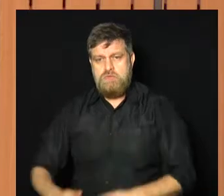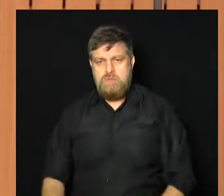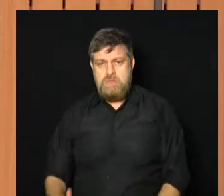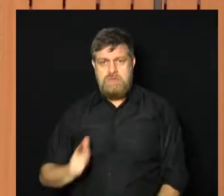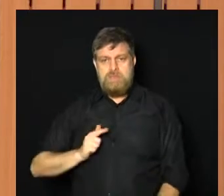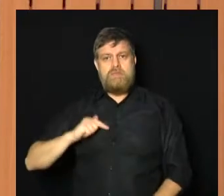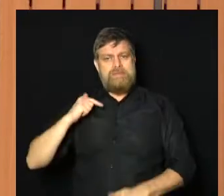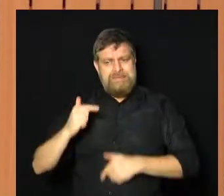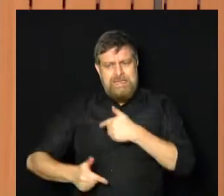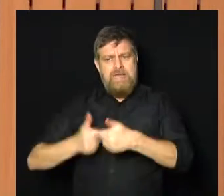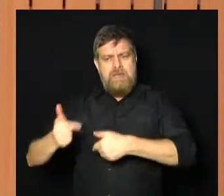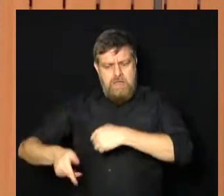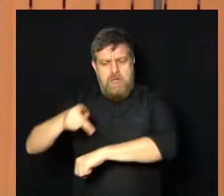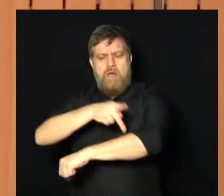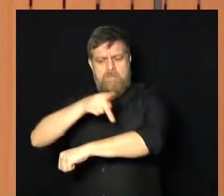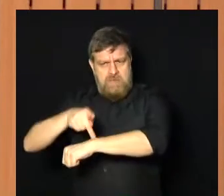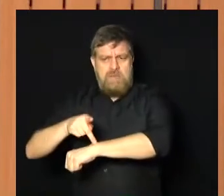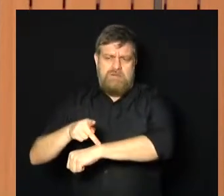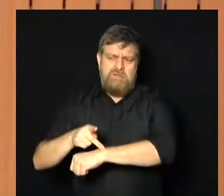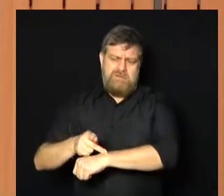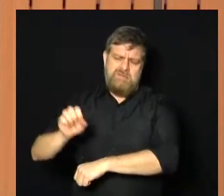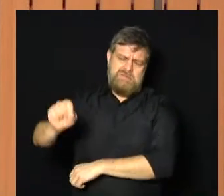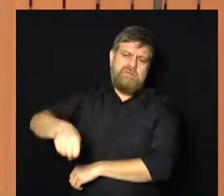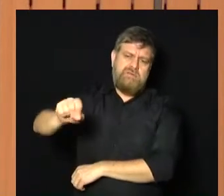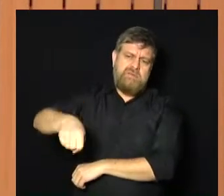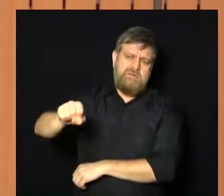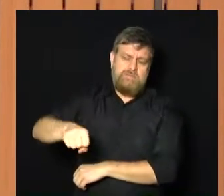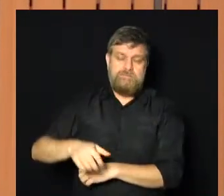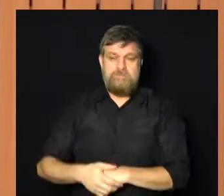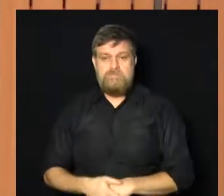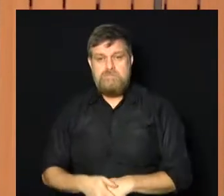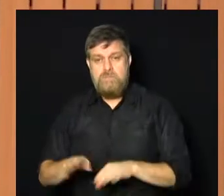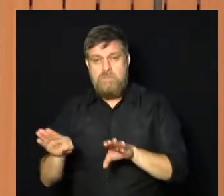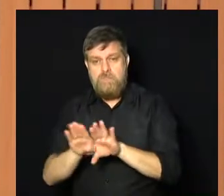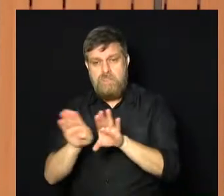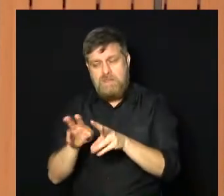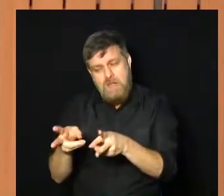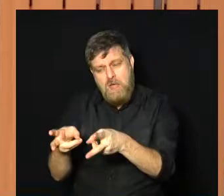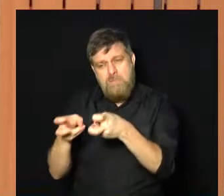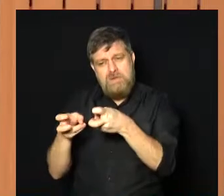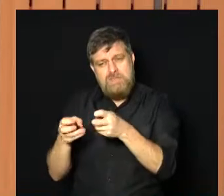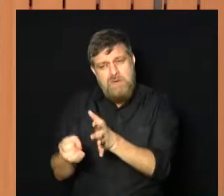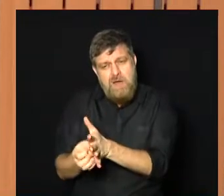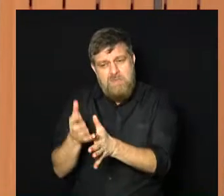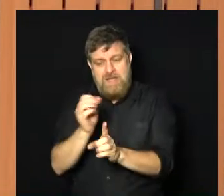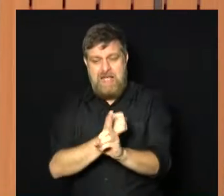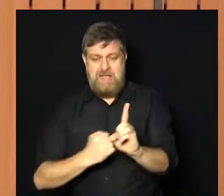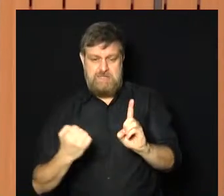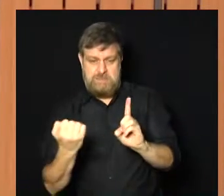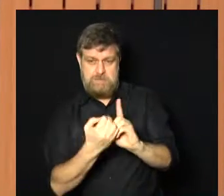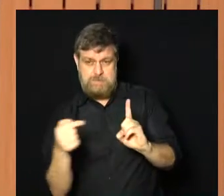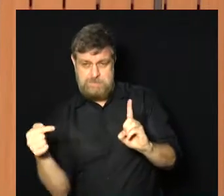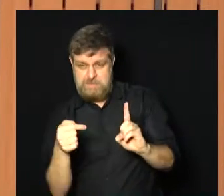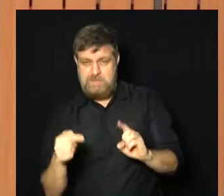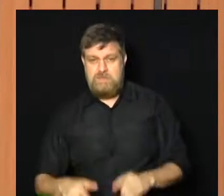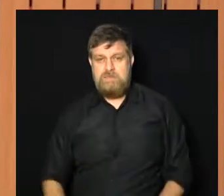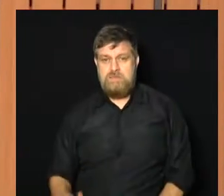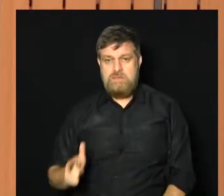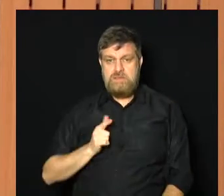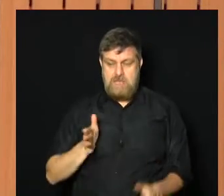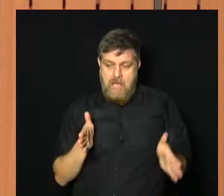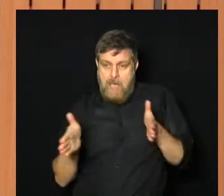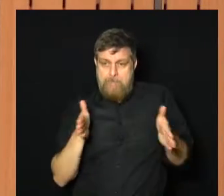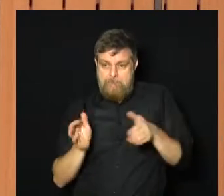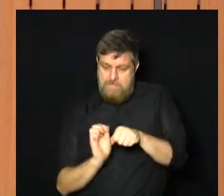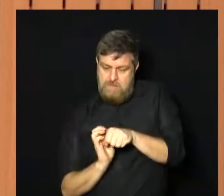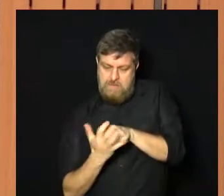trabalho pedagógico, evidentemente, e também aparece muitas vezes na nossa sociedade, né? Agora mesmo nesse período de